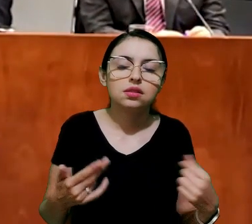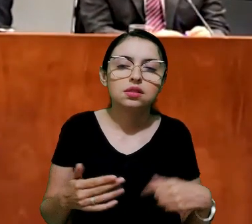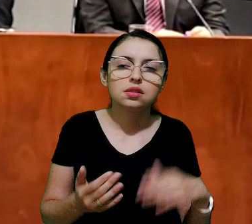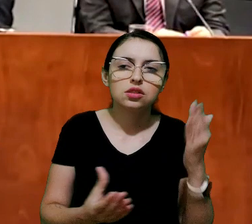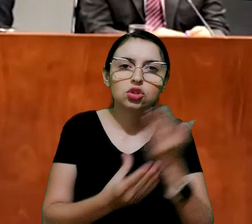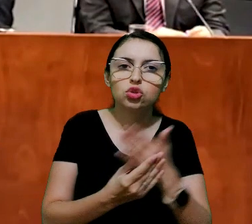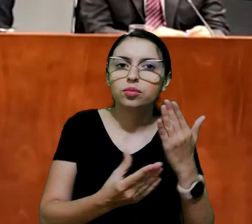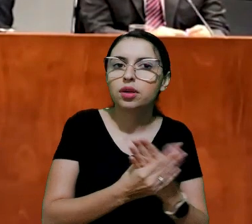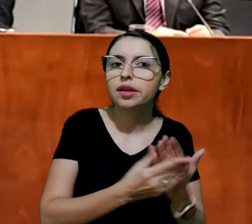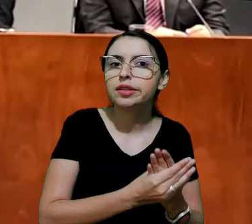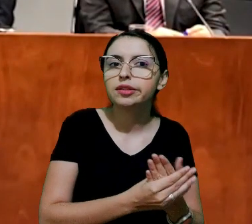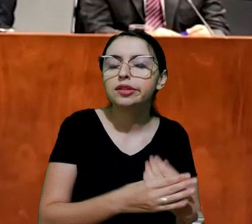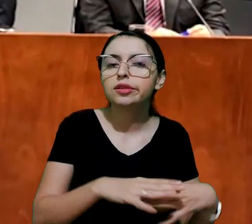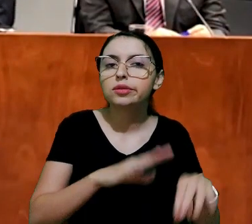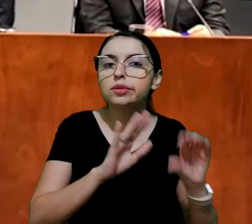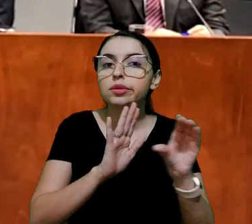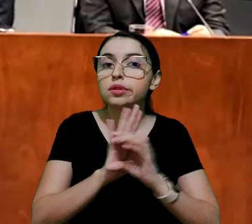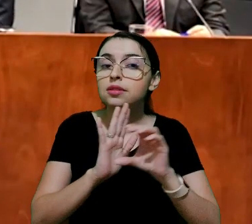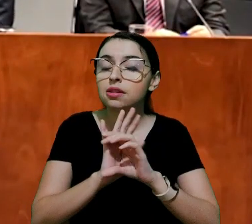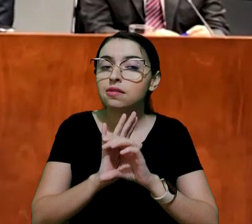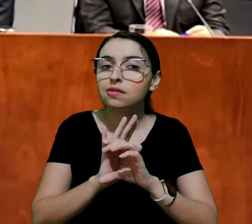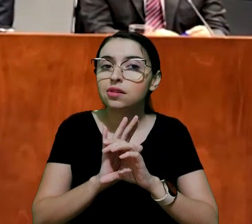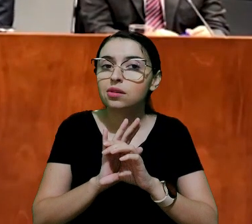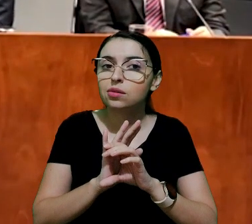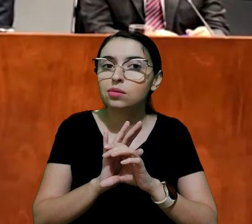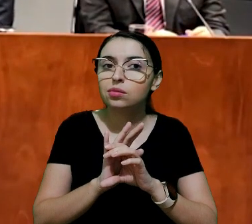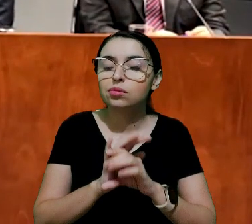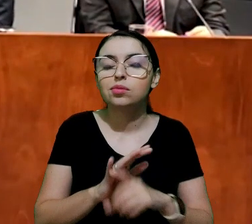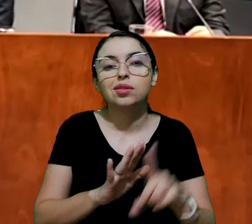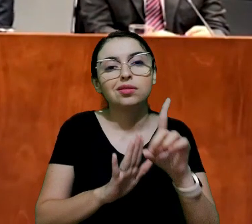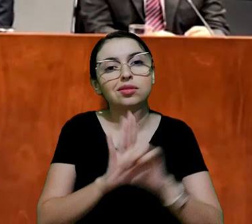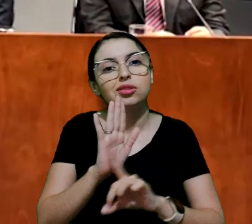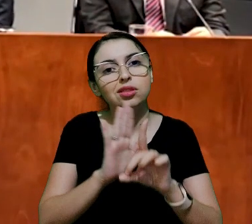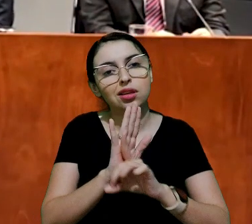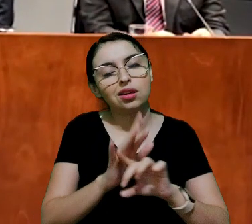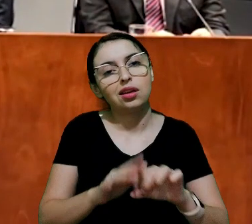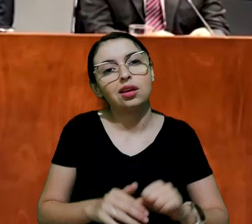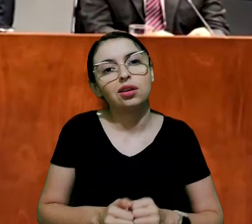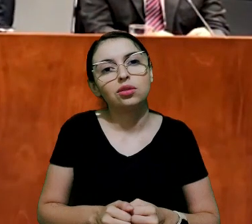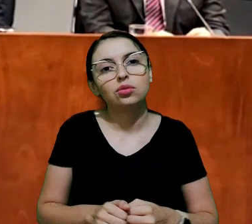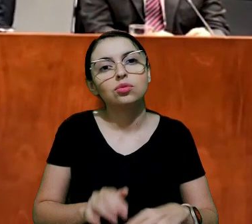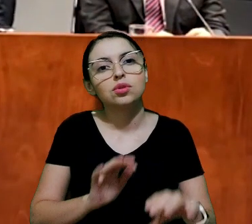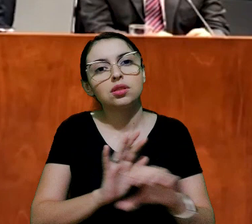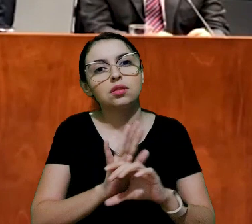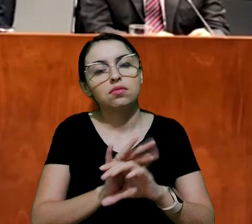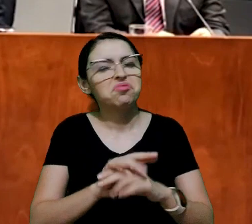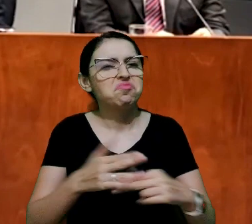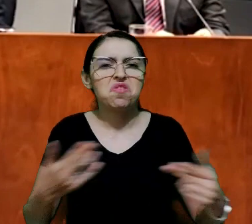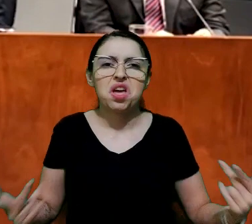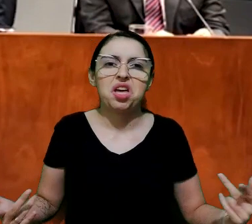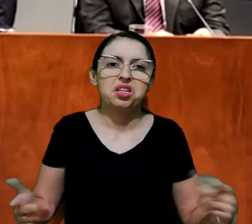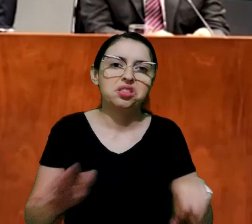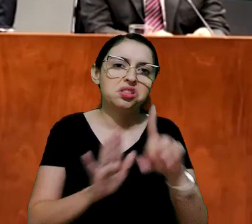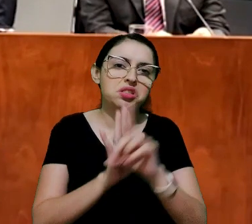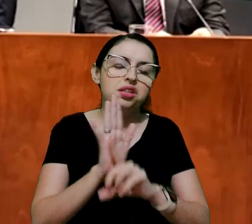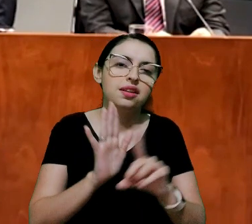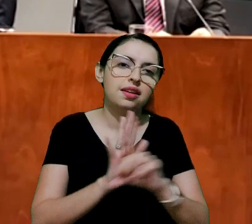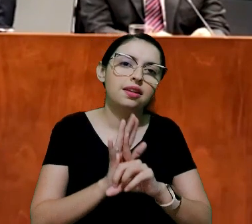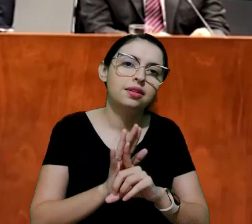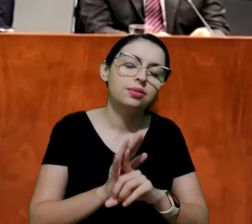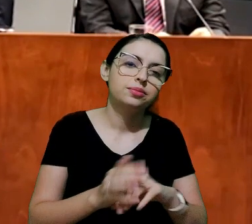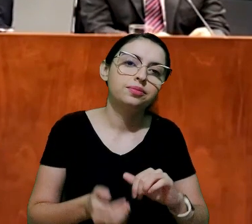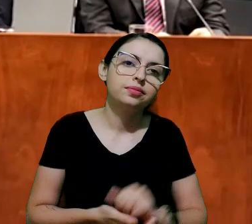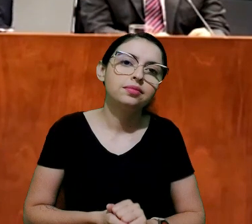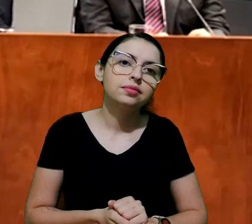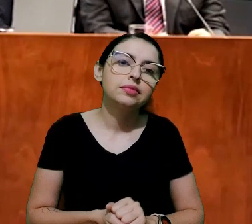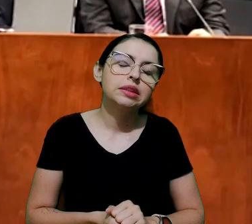obras, né, em processo civil do que em direito